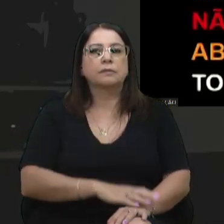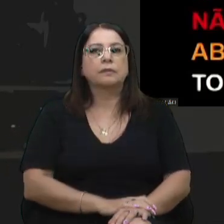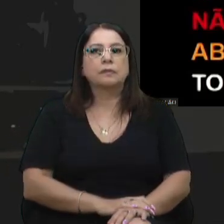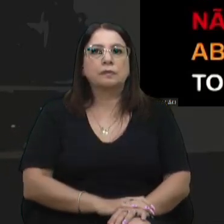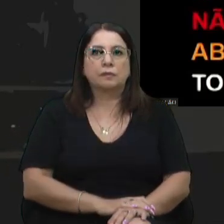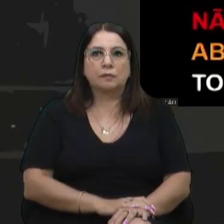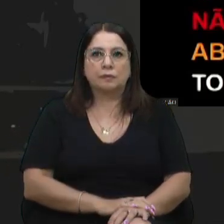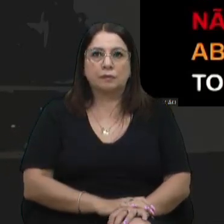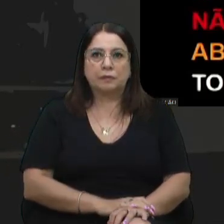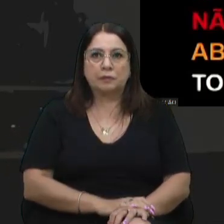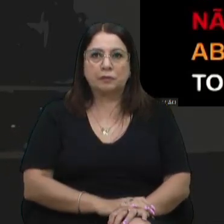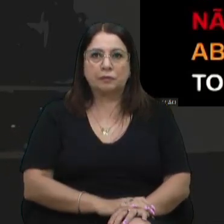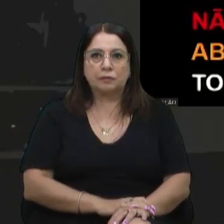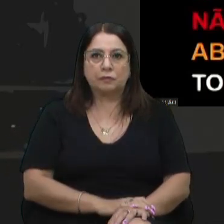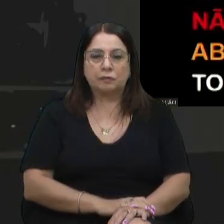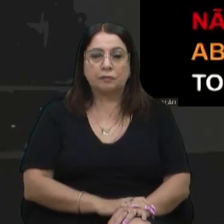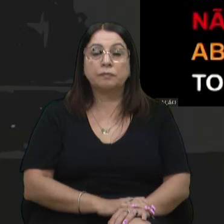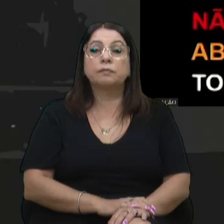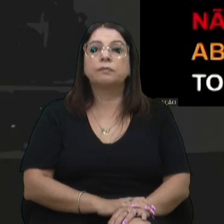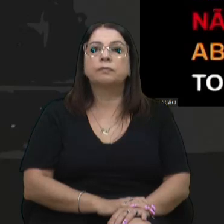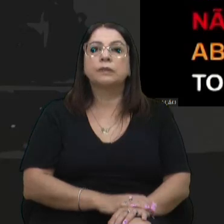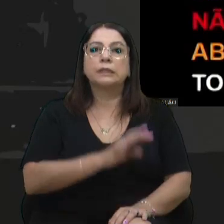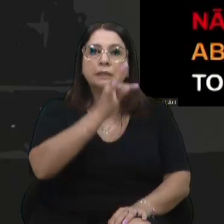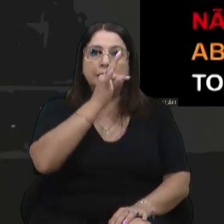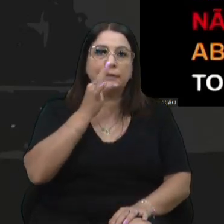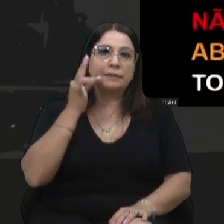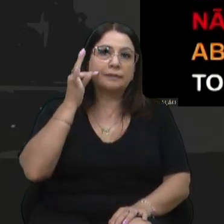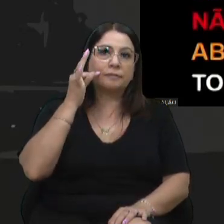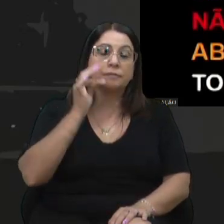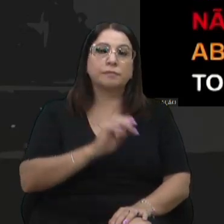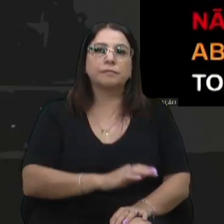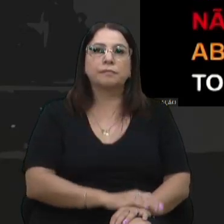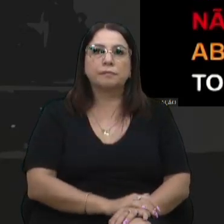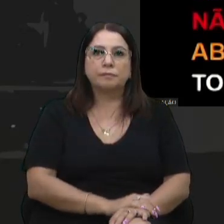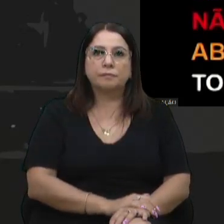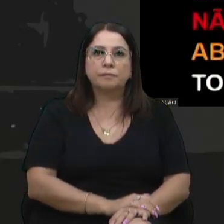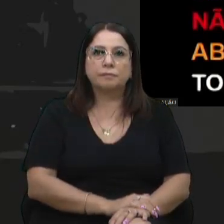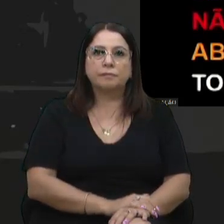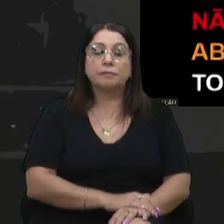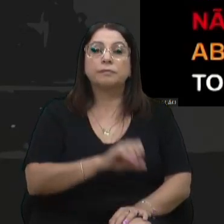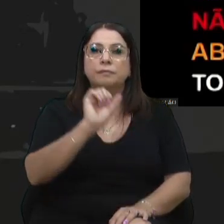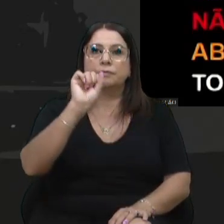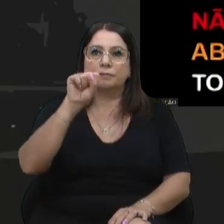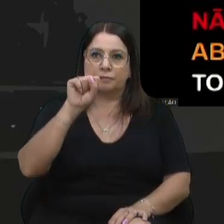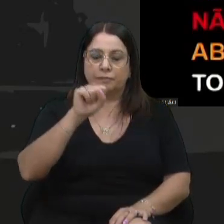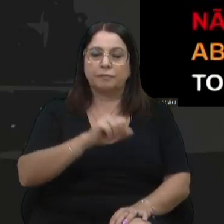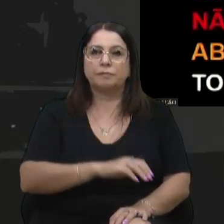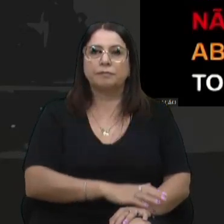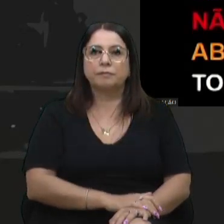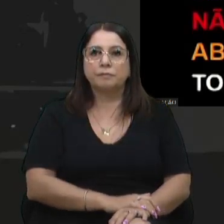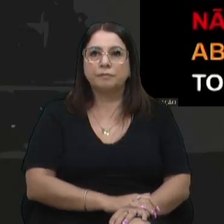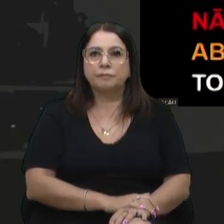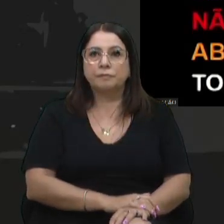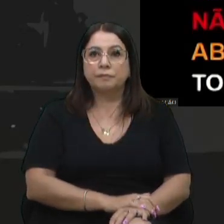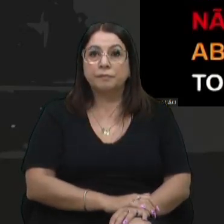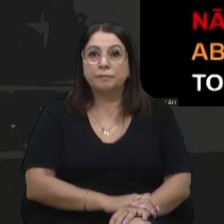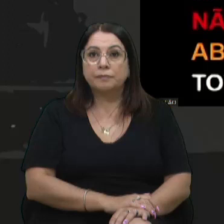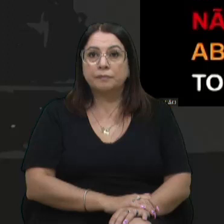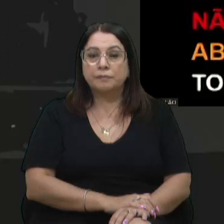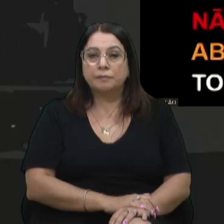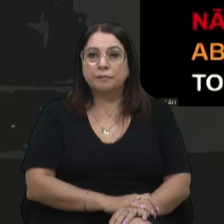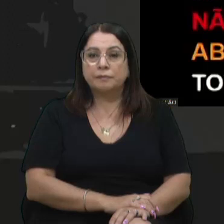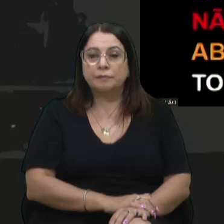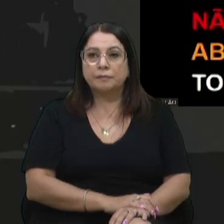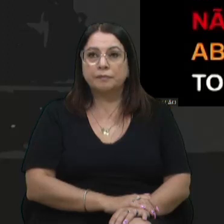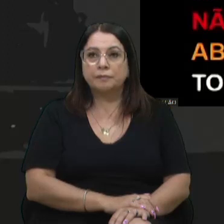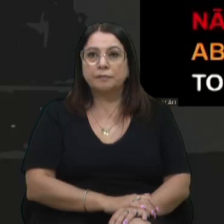presidente. Obrigado. Como vota Tatiane Frisso? Voto sim, senhor presidente. Obrigado.